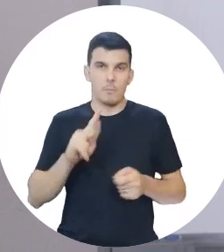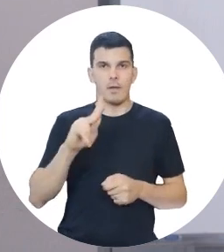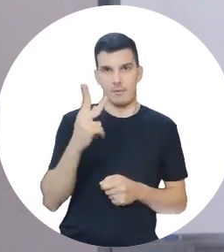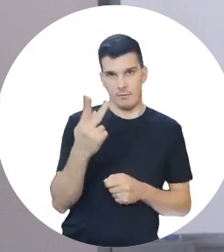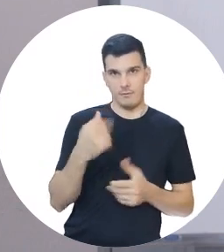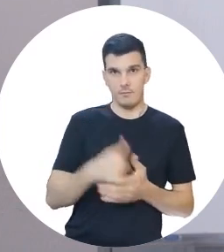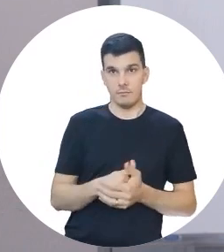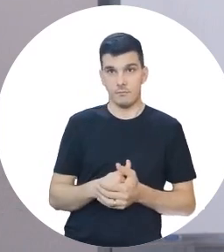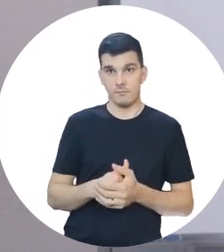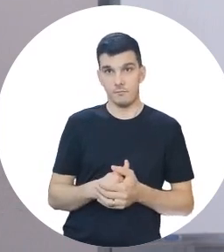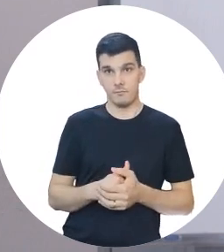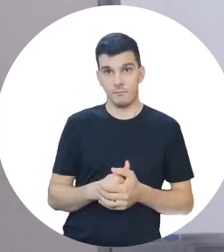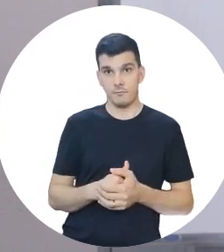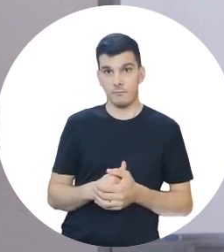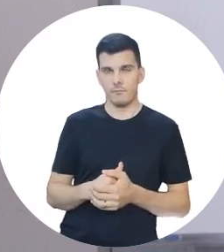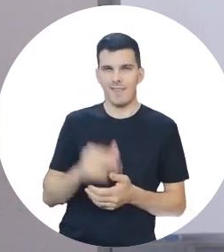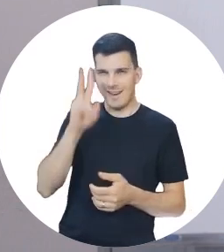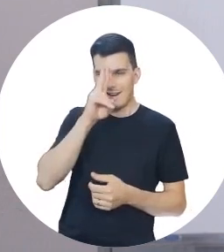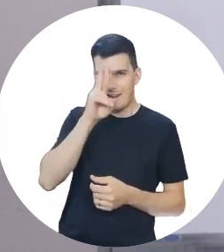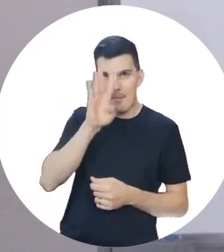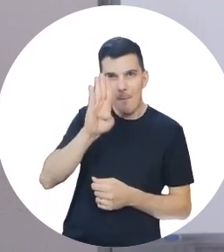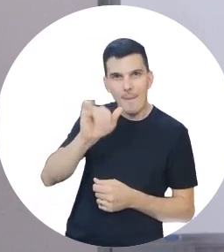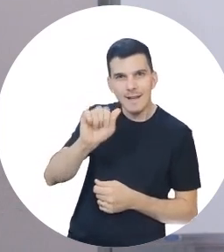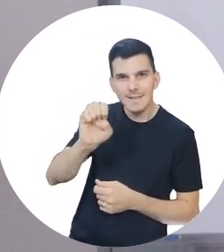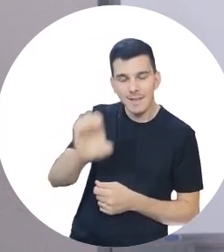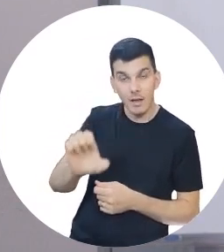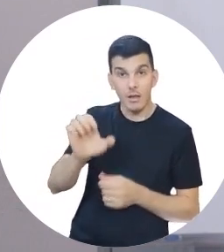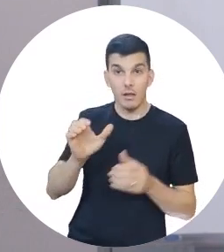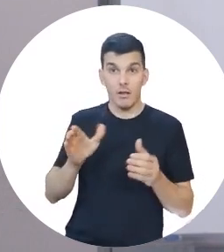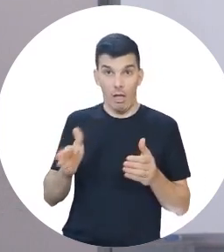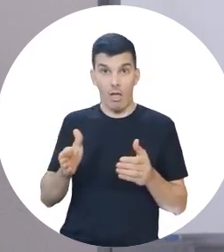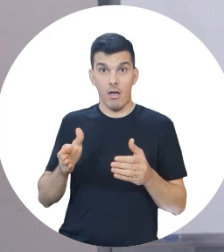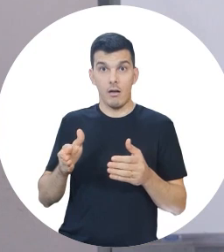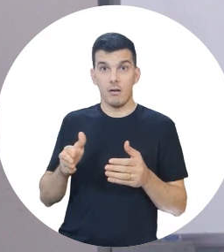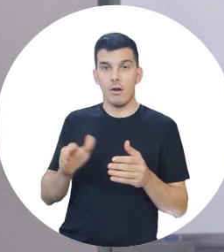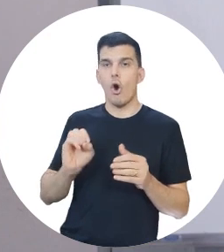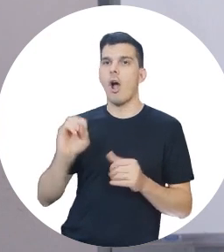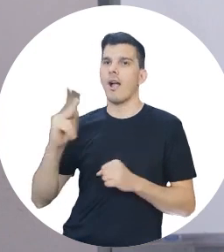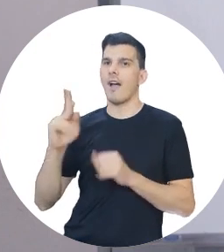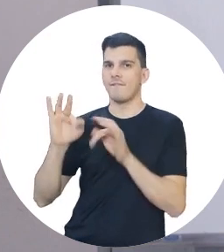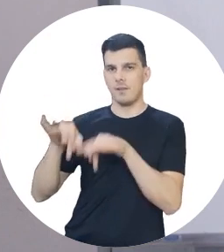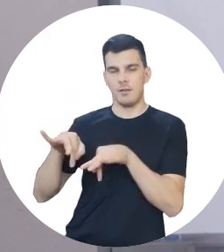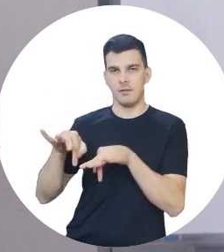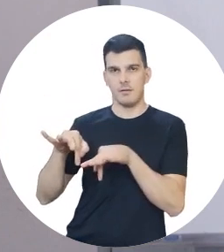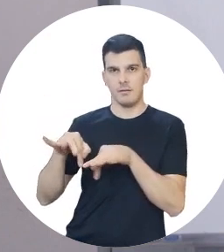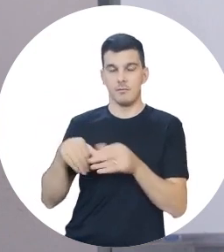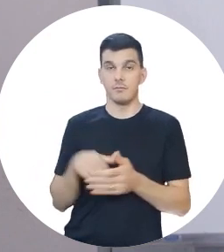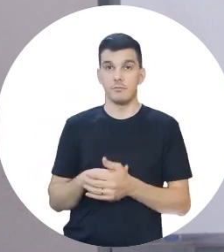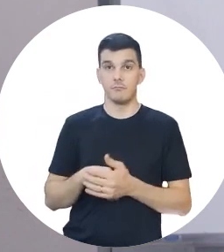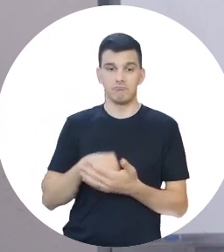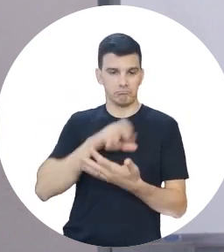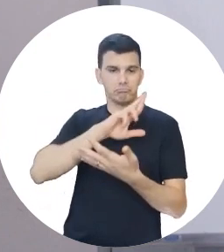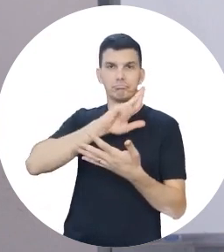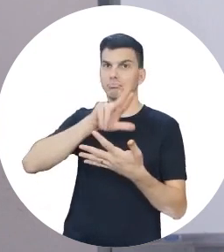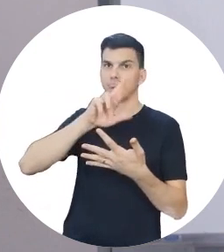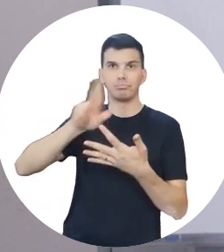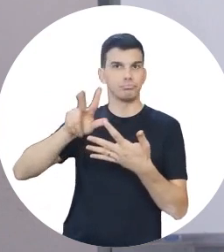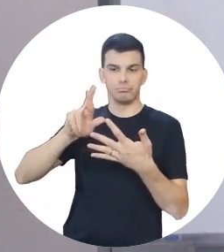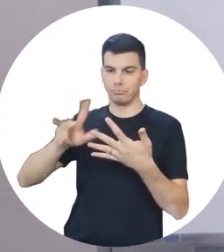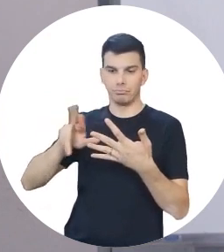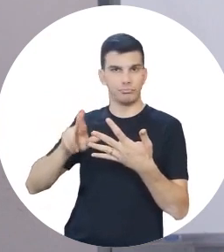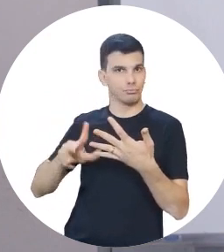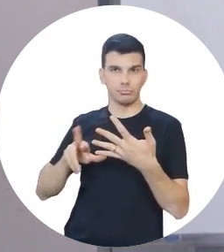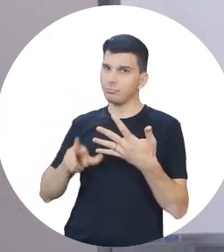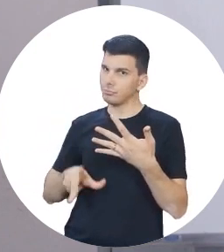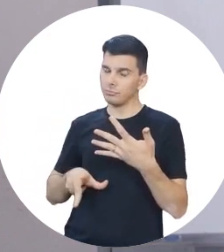controlar o pH desse sistema. Mas não tem nenhuma base aqui. Lembra de base? Base é aquela que terminava com OH no final. Nenhuma dessas aqui